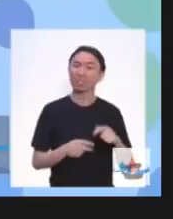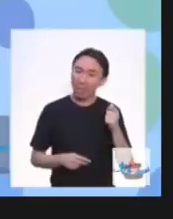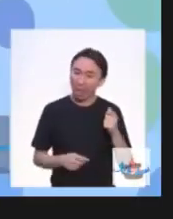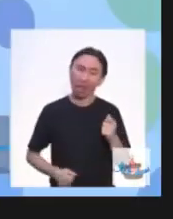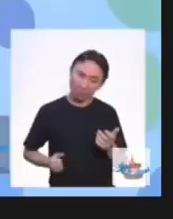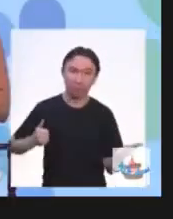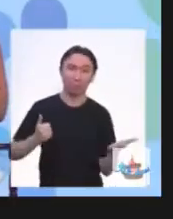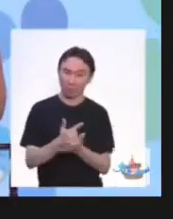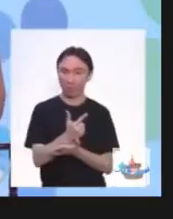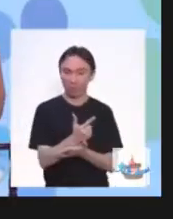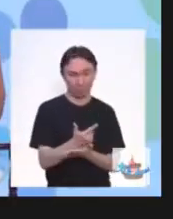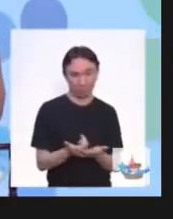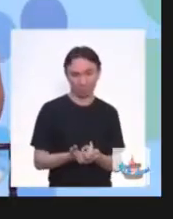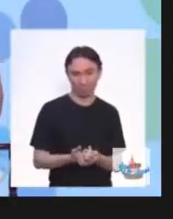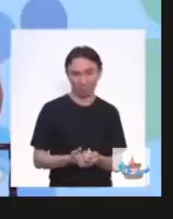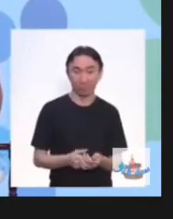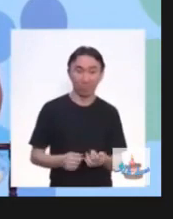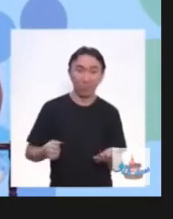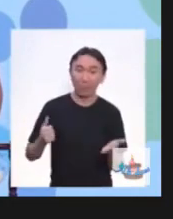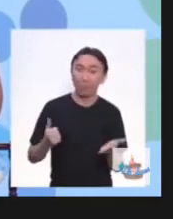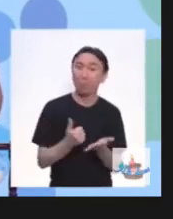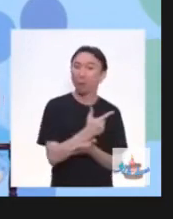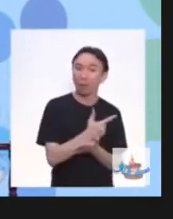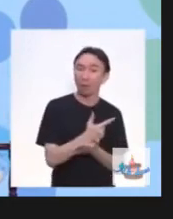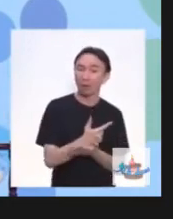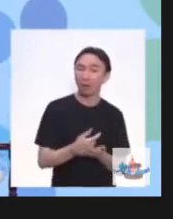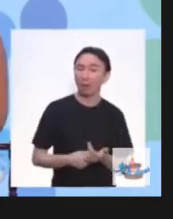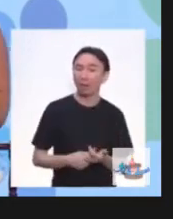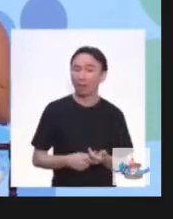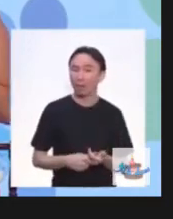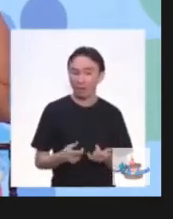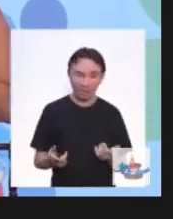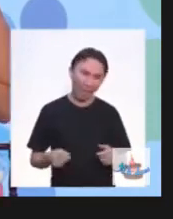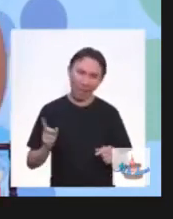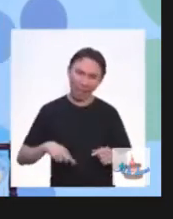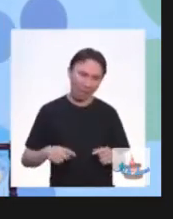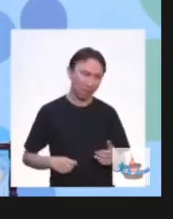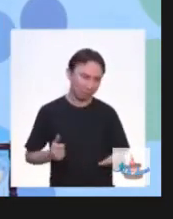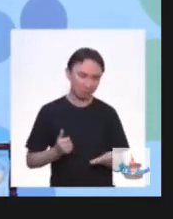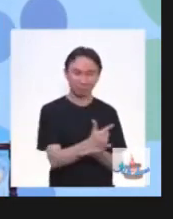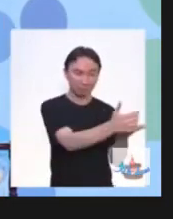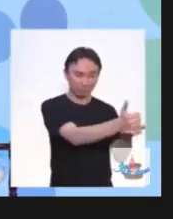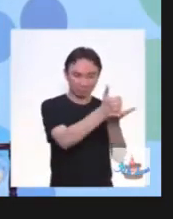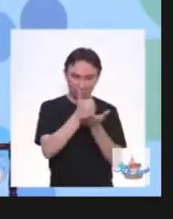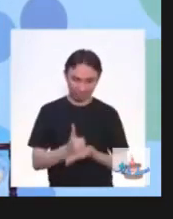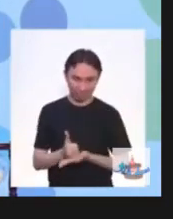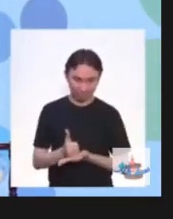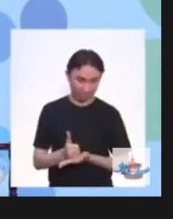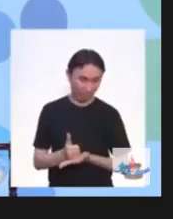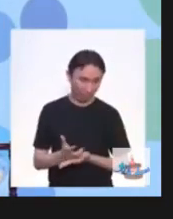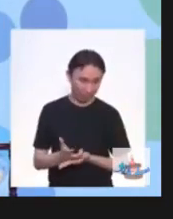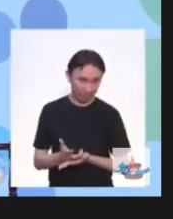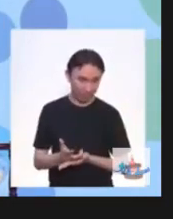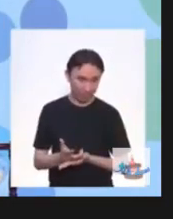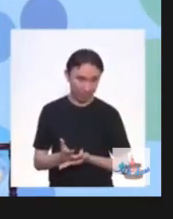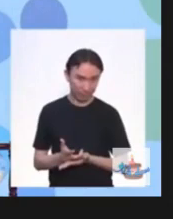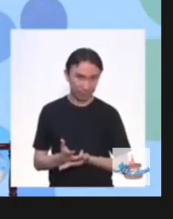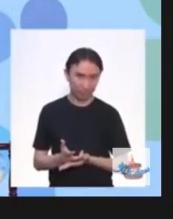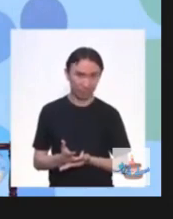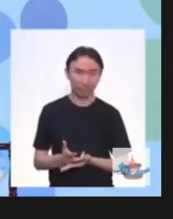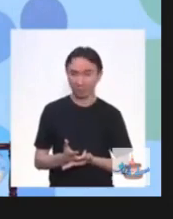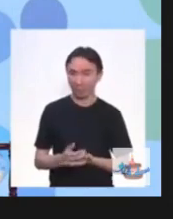comprar. Ele compra. Quando ele compra, ele está importando, né? Quando ele importa, ele manda, pode